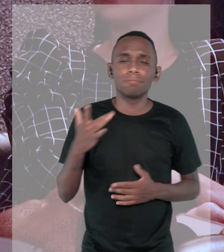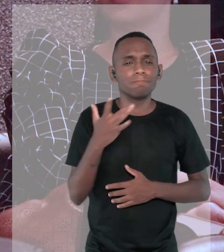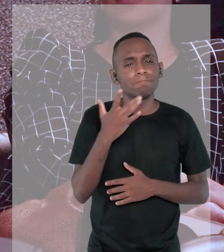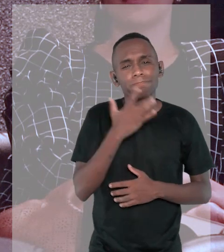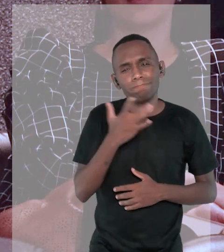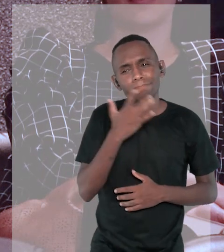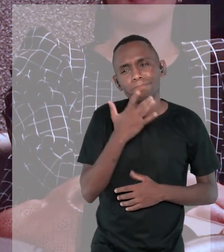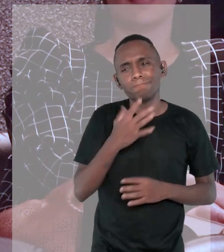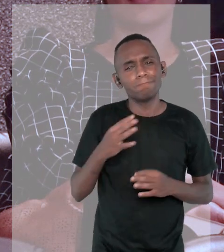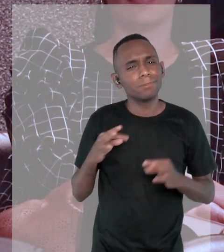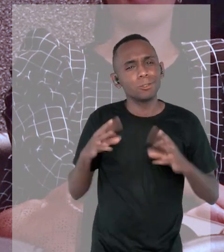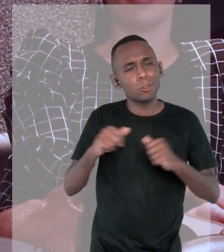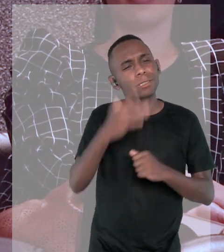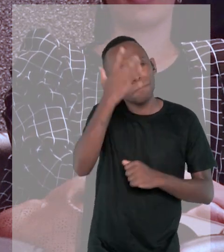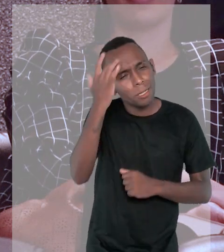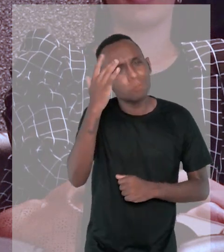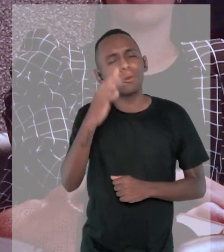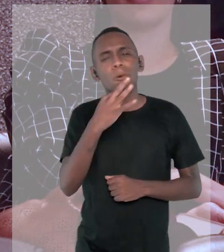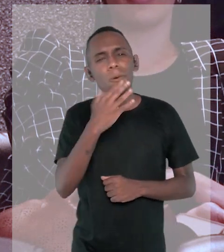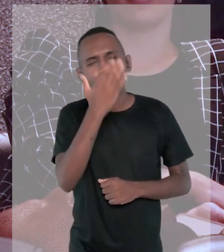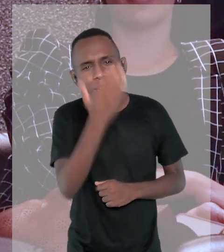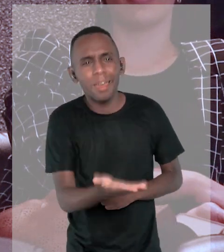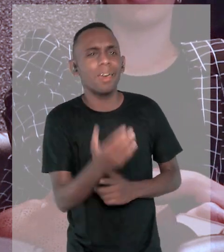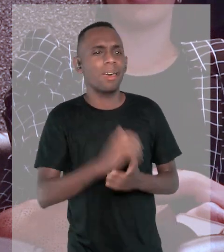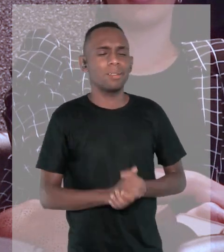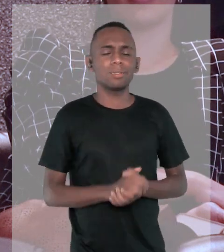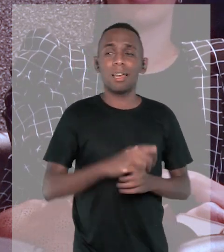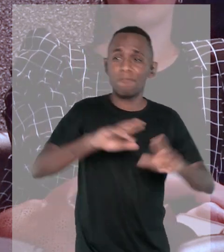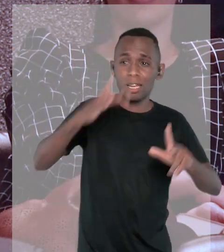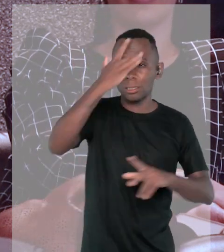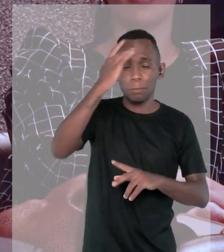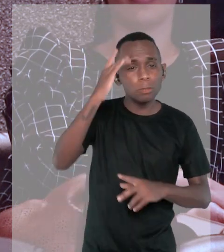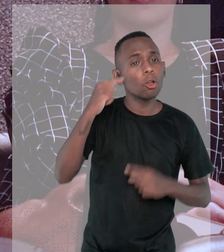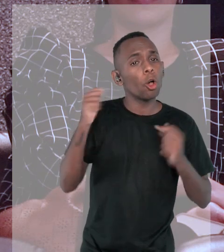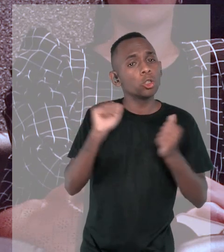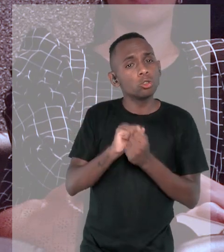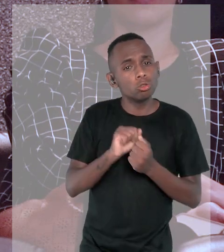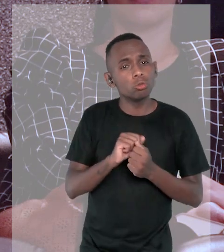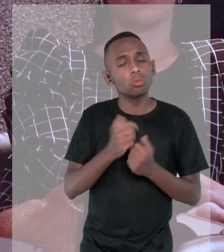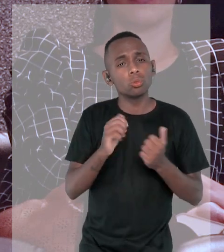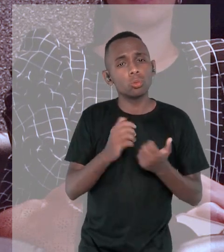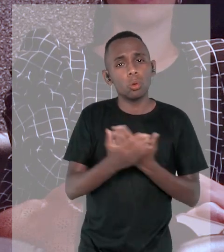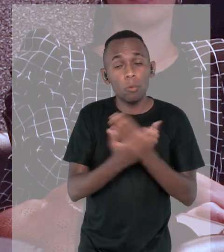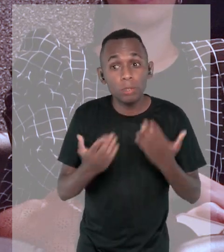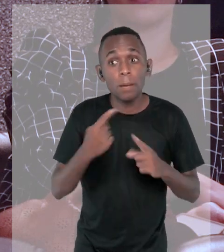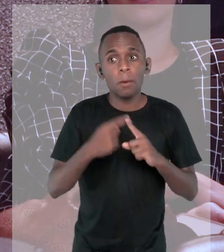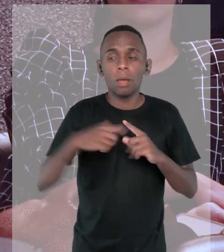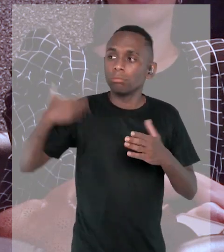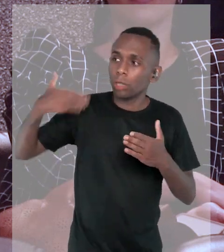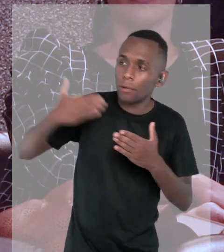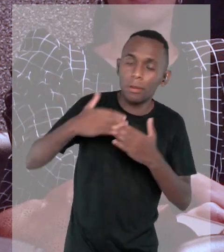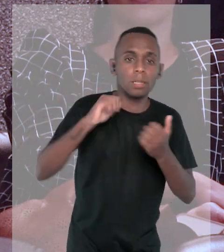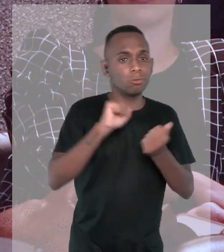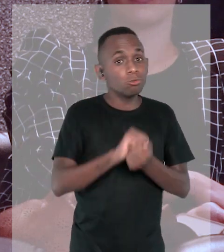todo mundo te conhece e várias outras pessoas veio por você. O que eu acho que a caminhada é essa